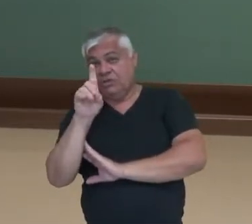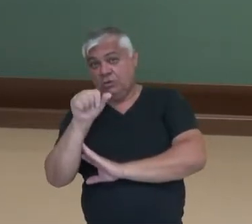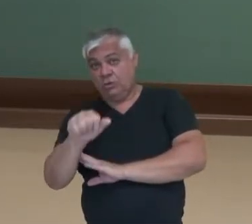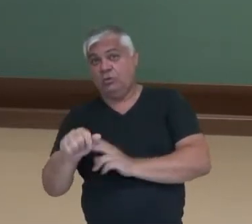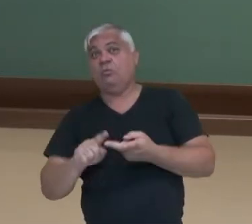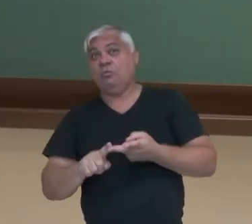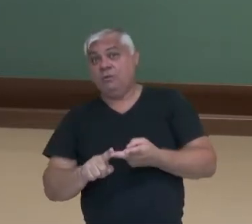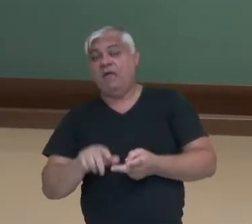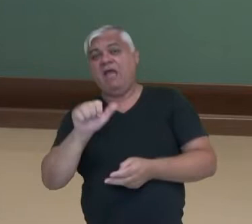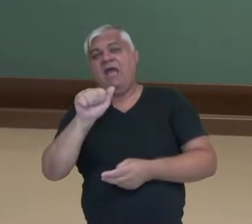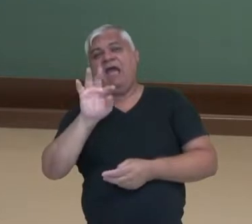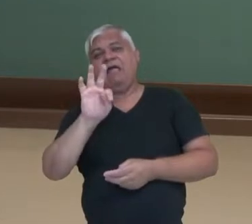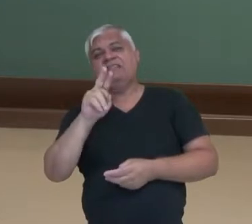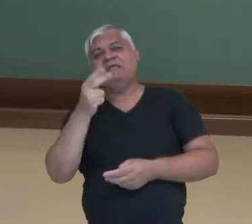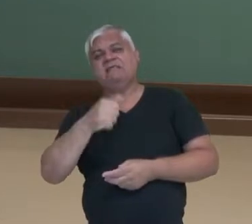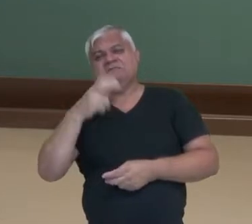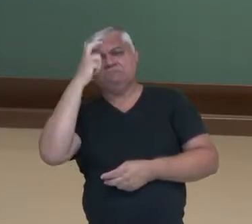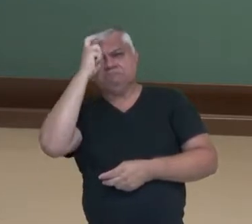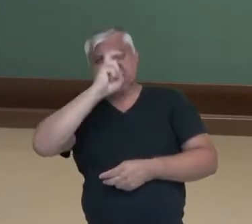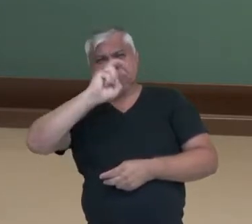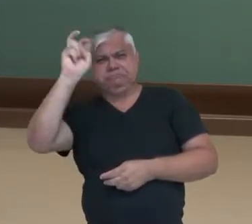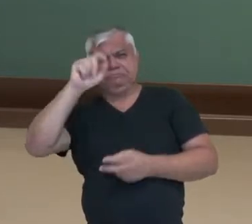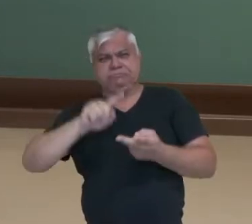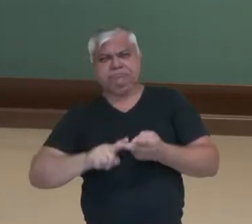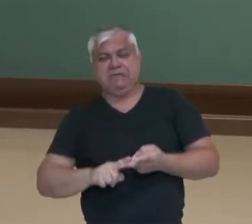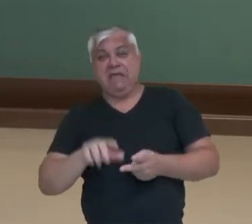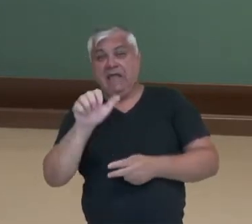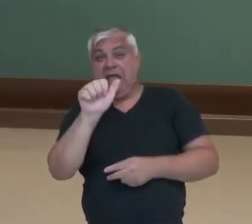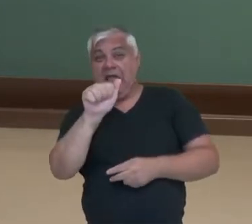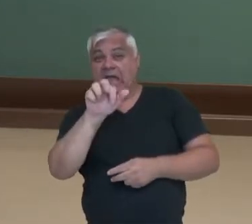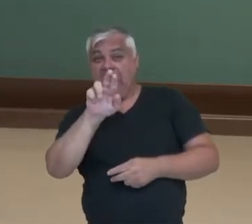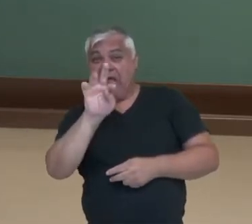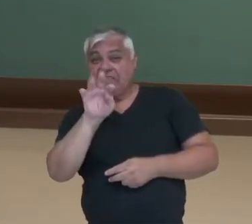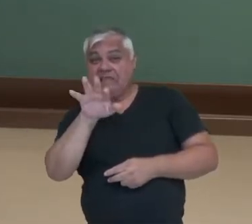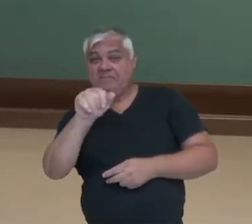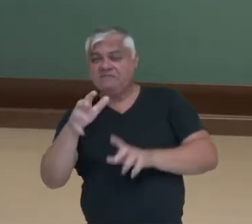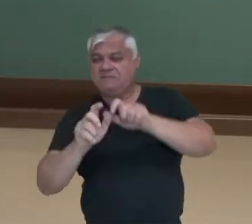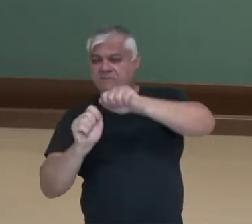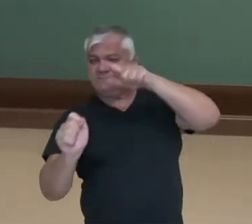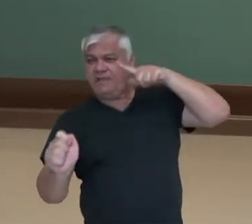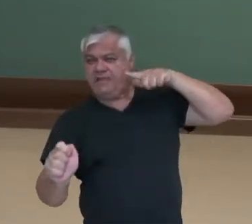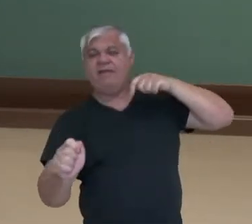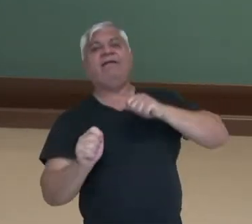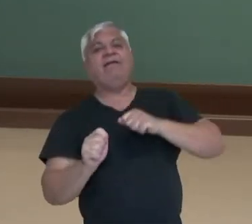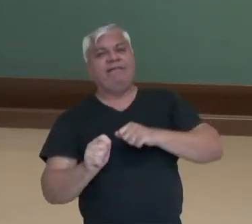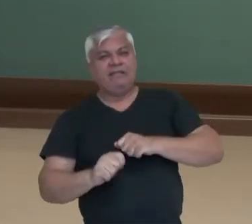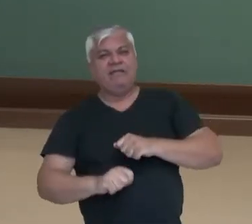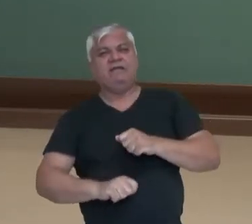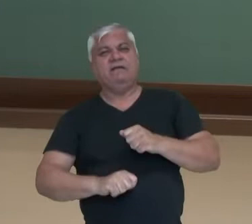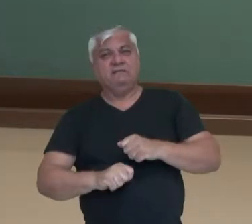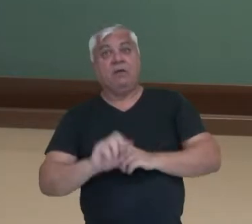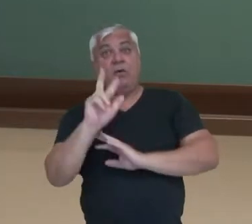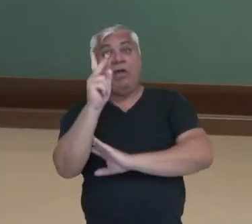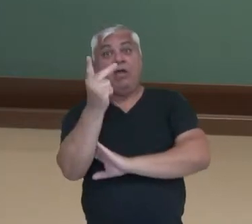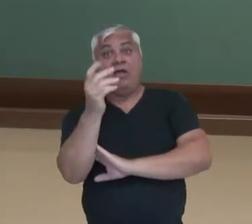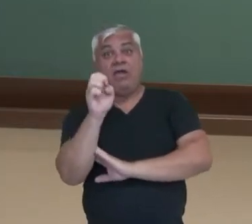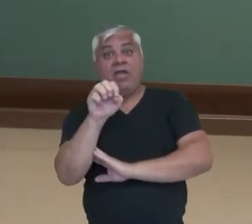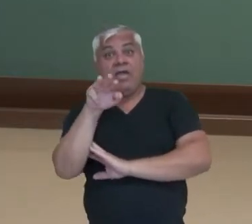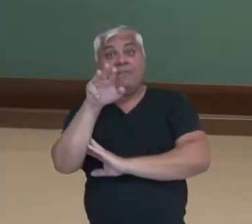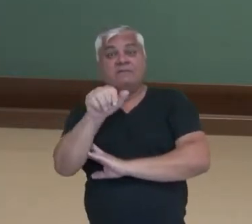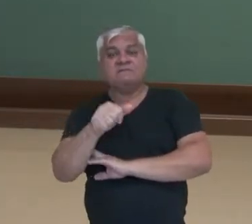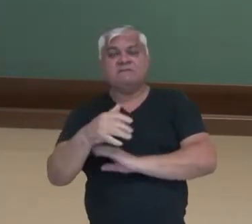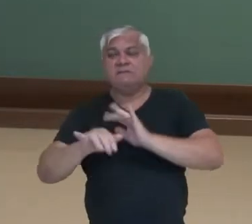da guerra, né? Artemis, a deusa da caça, claro, é uma atividade muito utilizada. Hermes, o deus mensageiro,